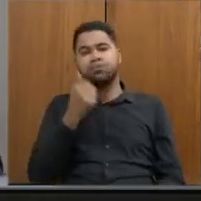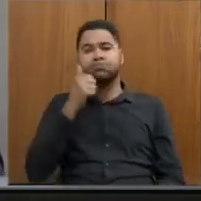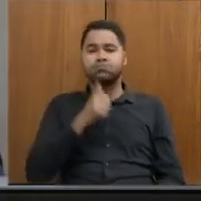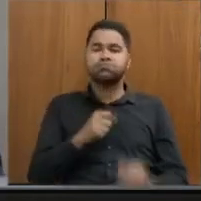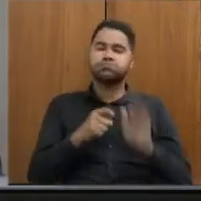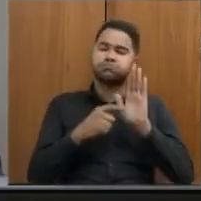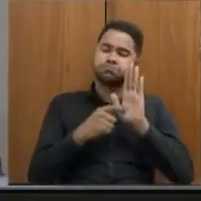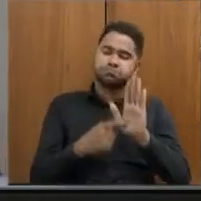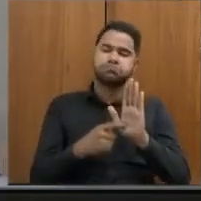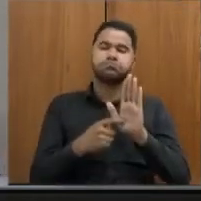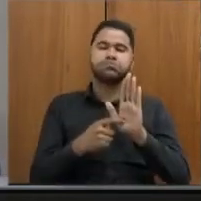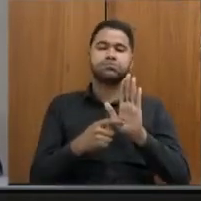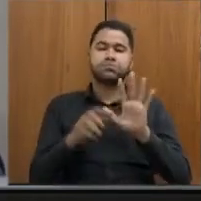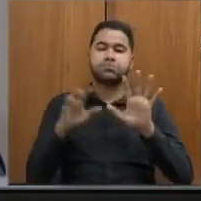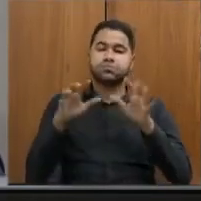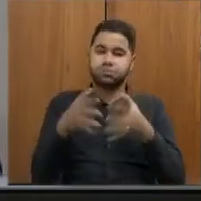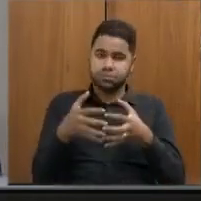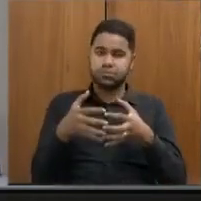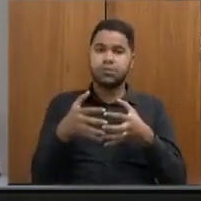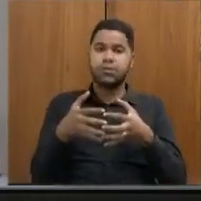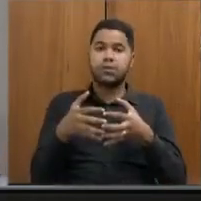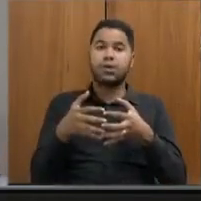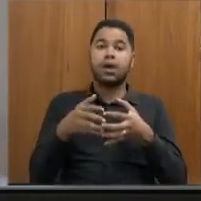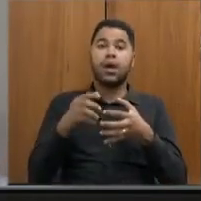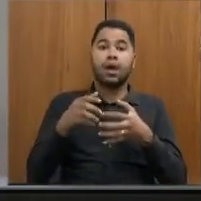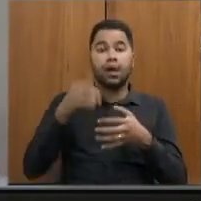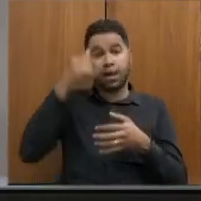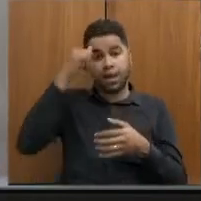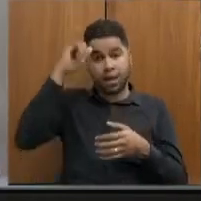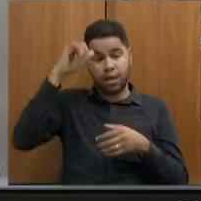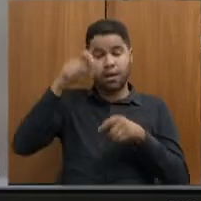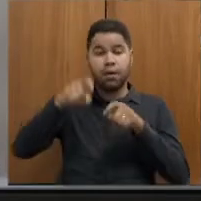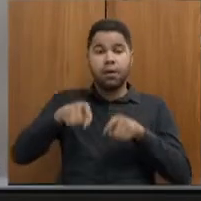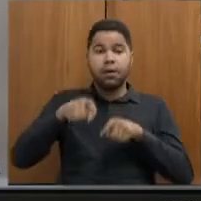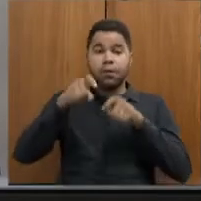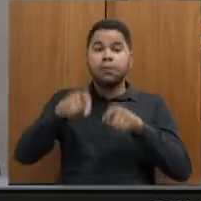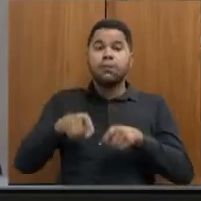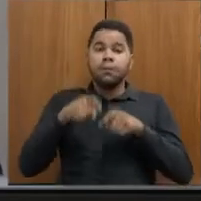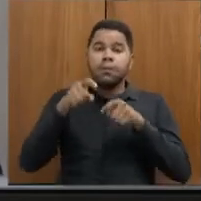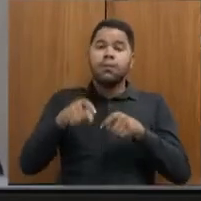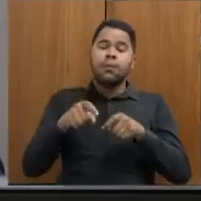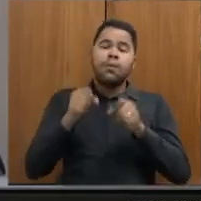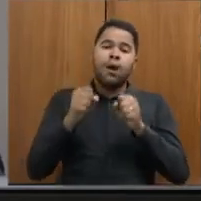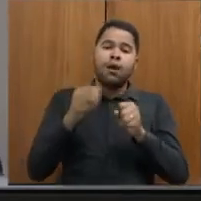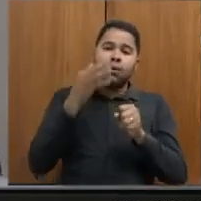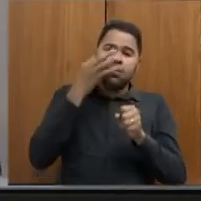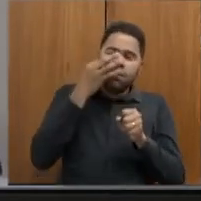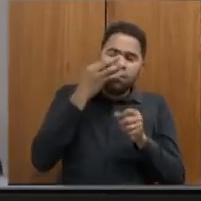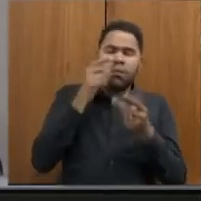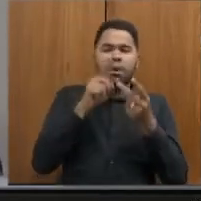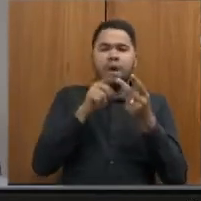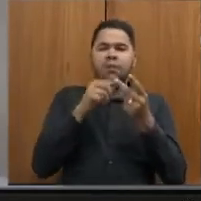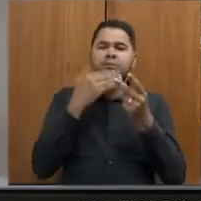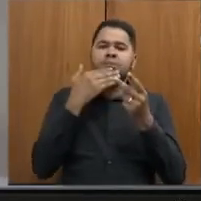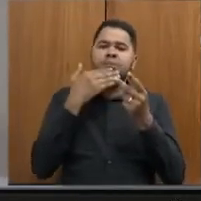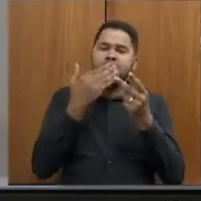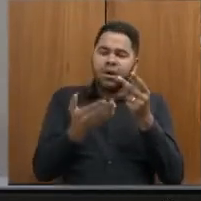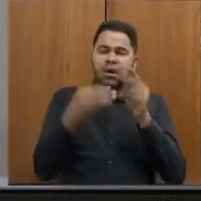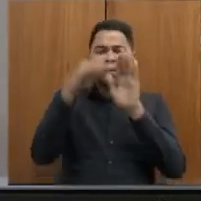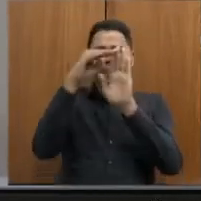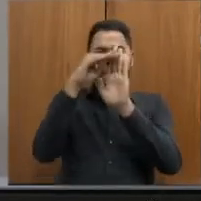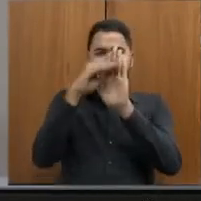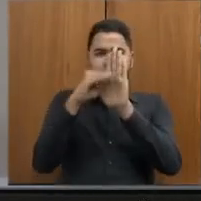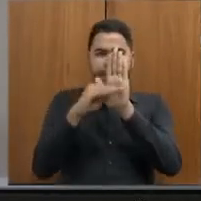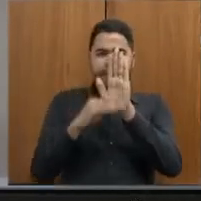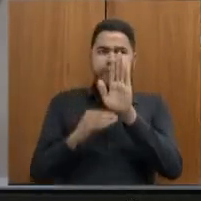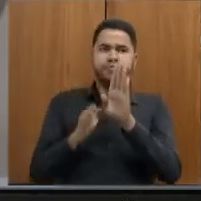apresentar na comissão de agropecuária através da plataforma se legis ou pessoalmente requerimentos contendo